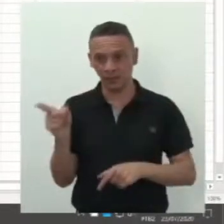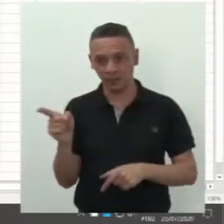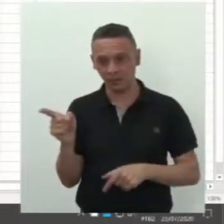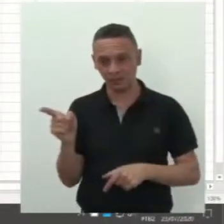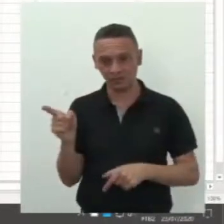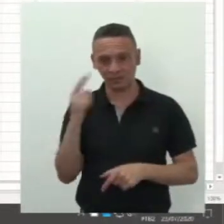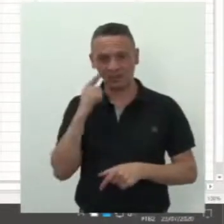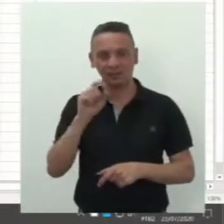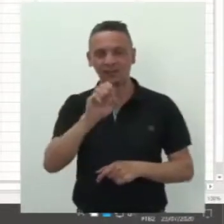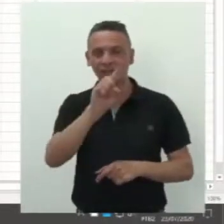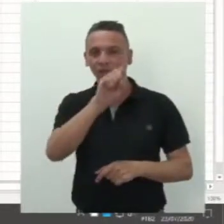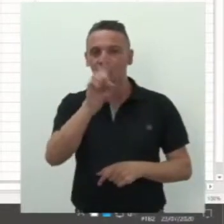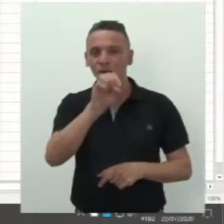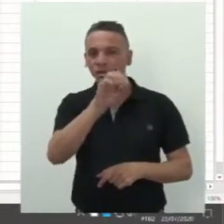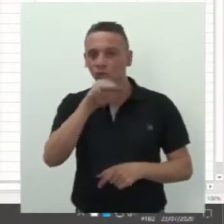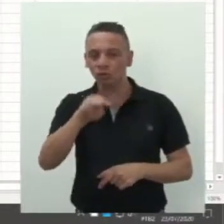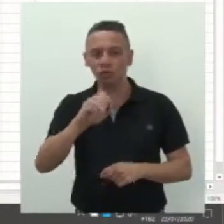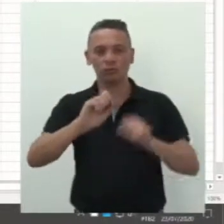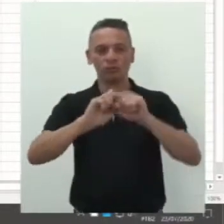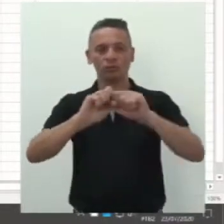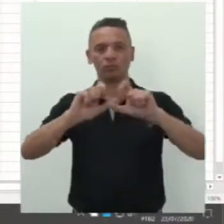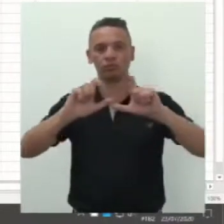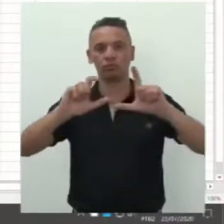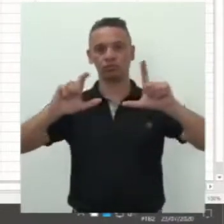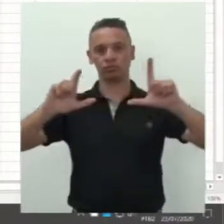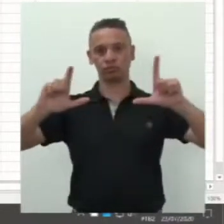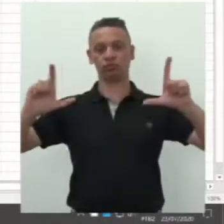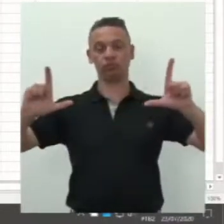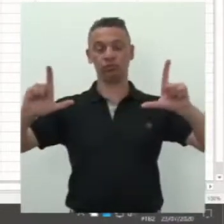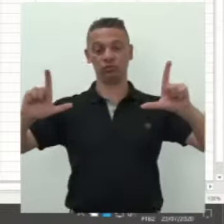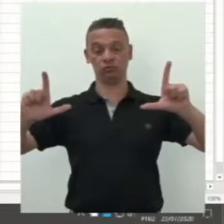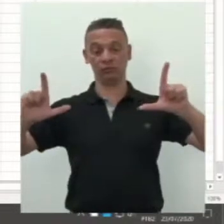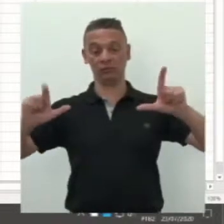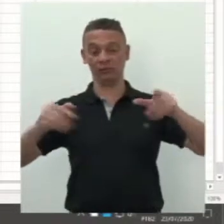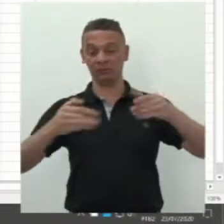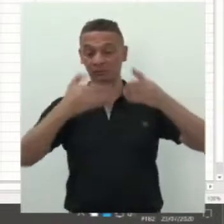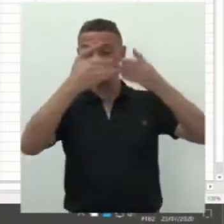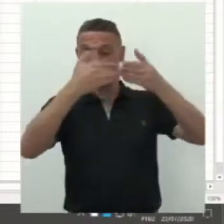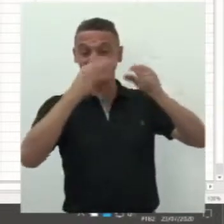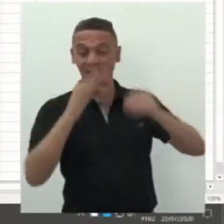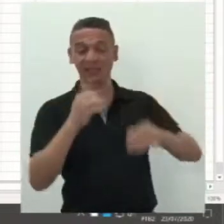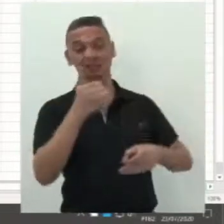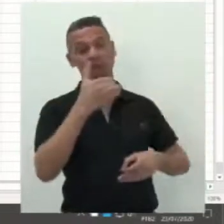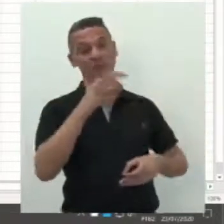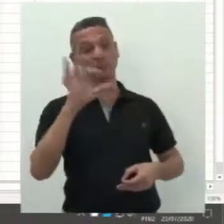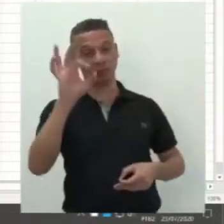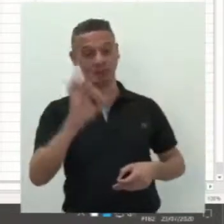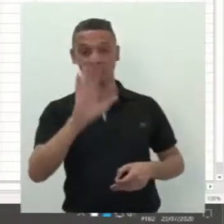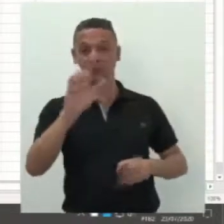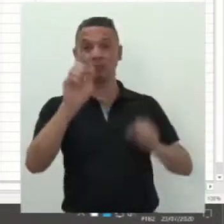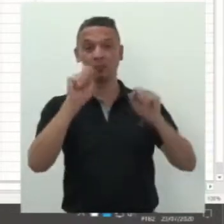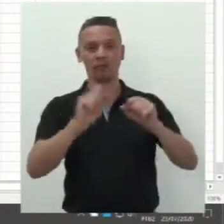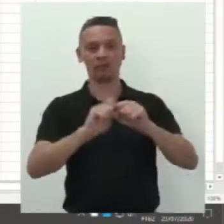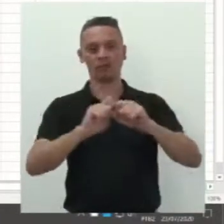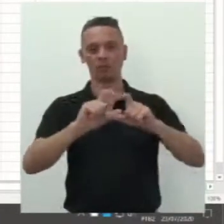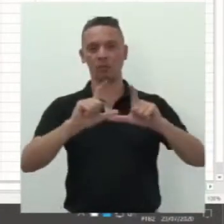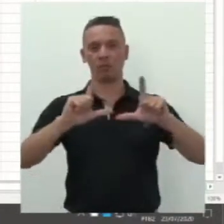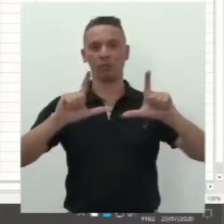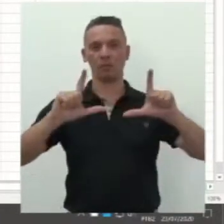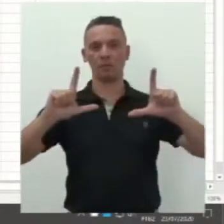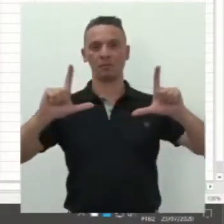gestor de zoom, tá? O padrão, ele é 100%, mas você pode aumentar aqui, ó. Então, eu coloquei,